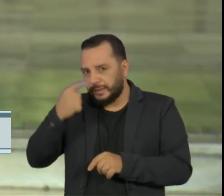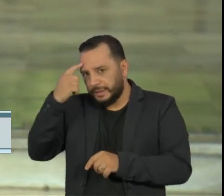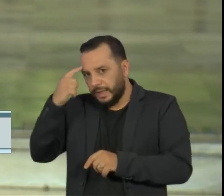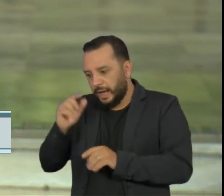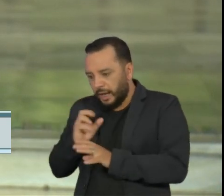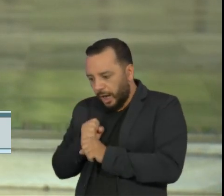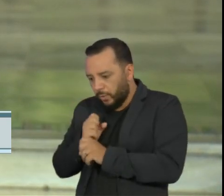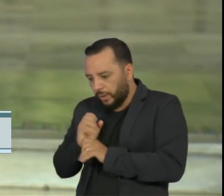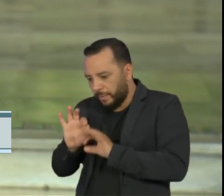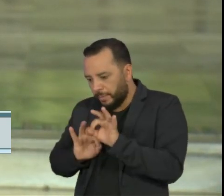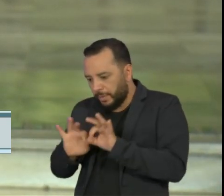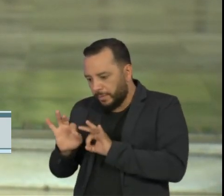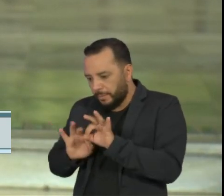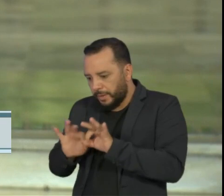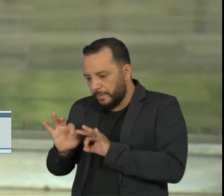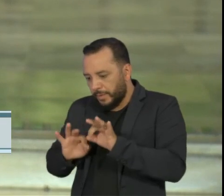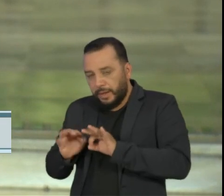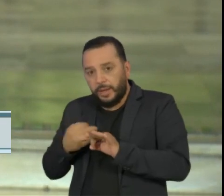das próximas 2 semanas.